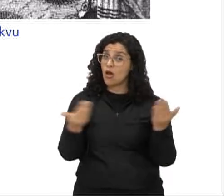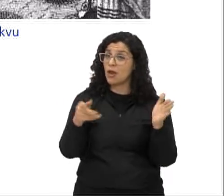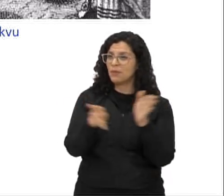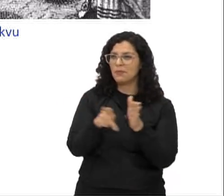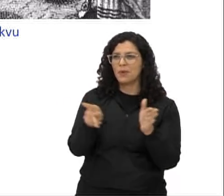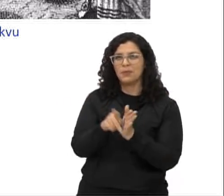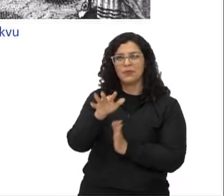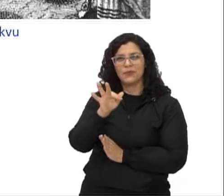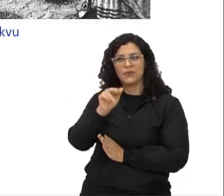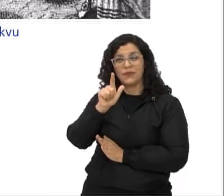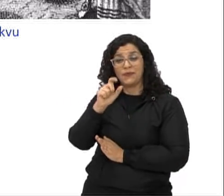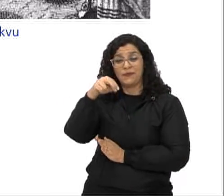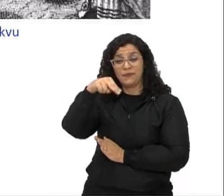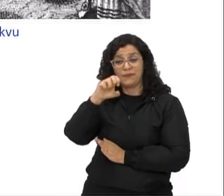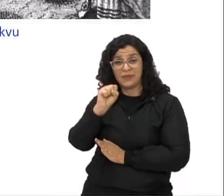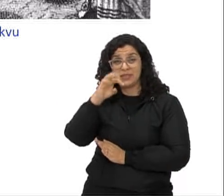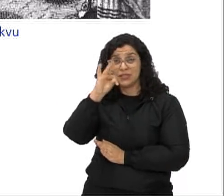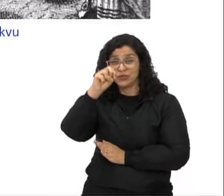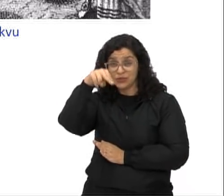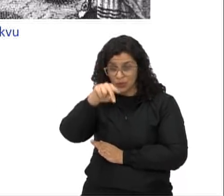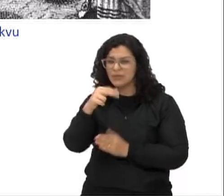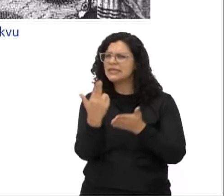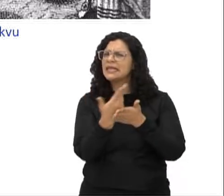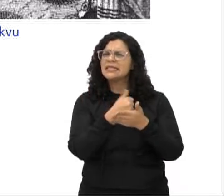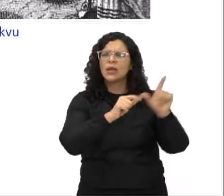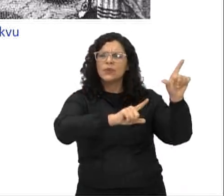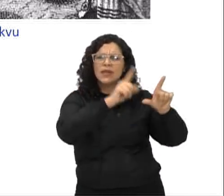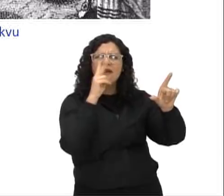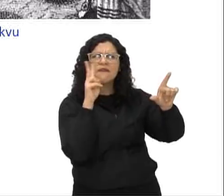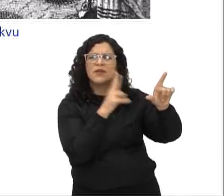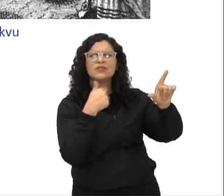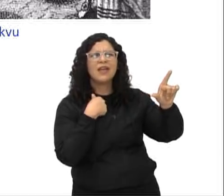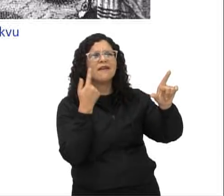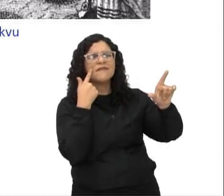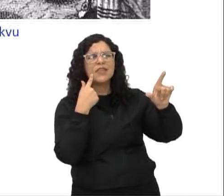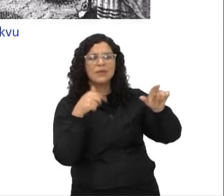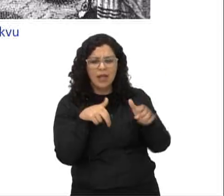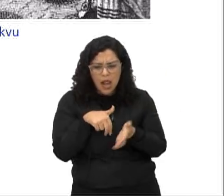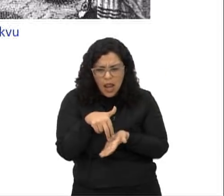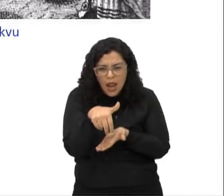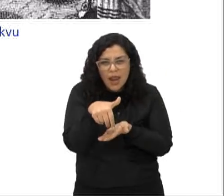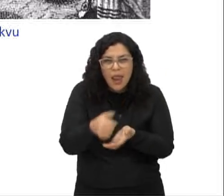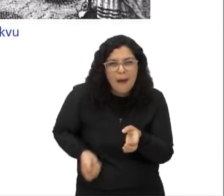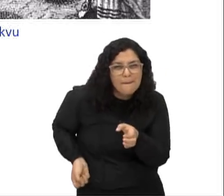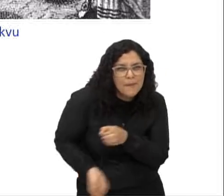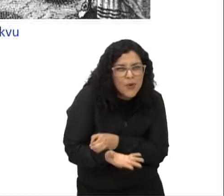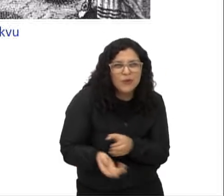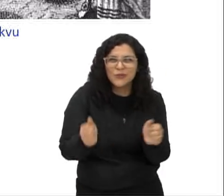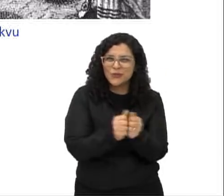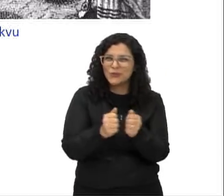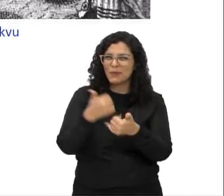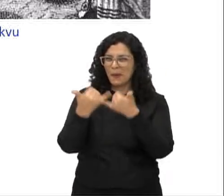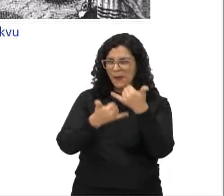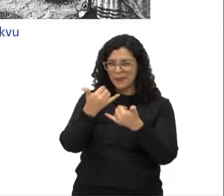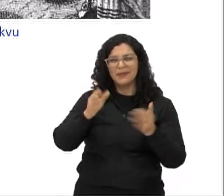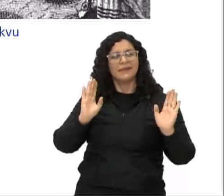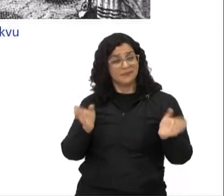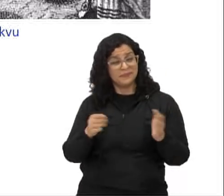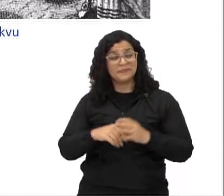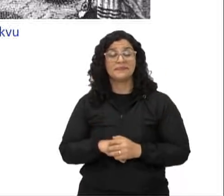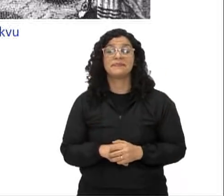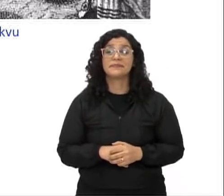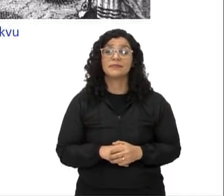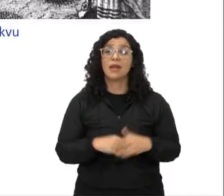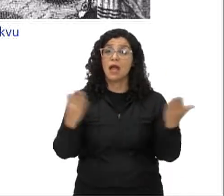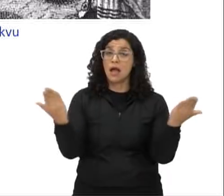Fred Flintstone e do Barney, né? Quem já assistiu esse desenho animado deve ter visto várias vezes eles saírem para jogar boliche,